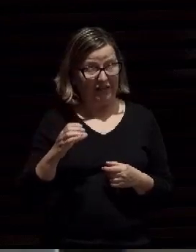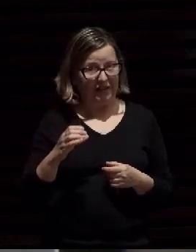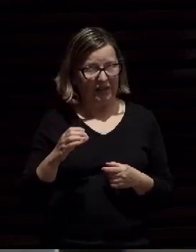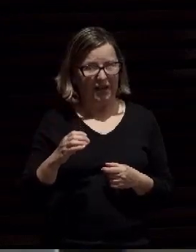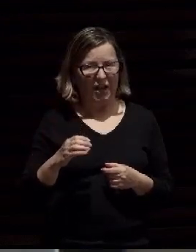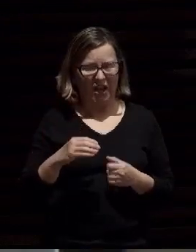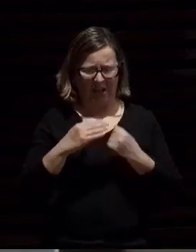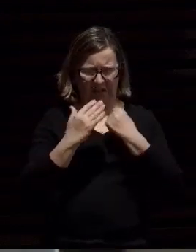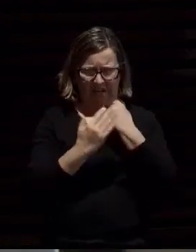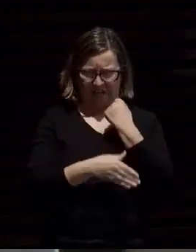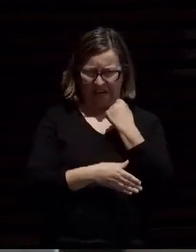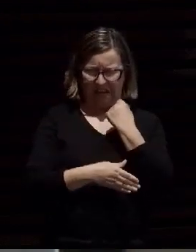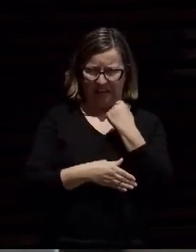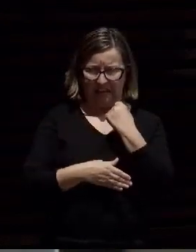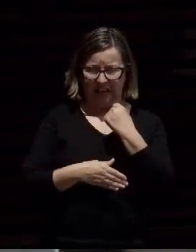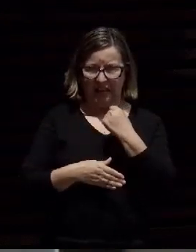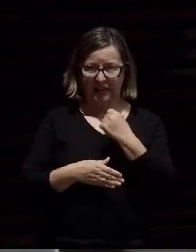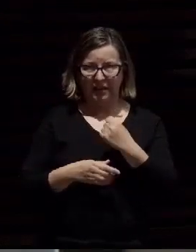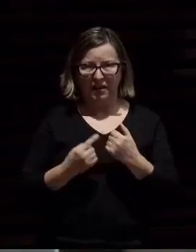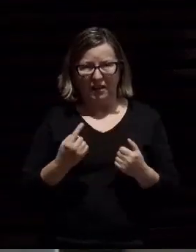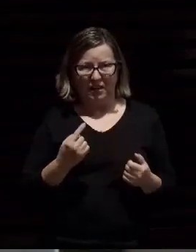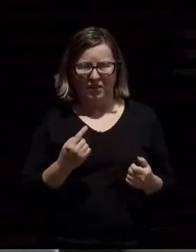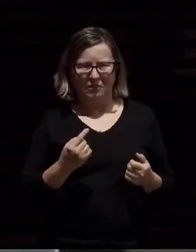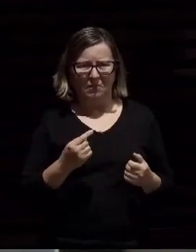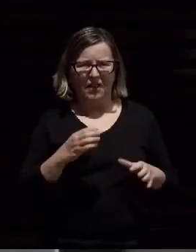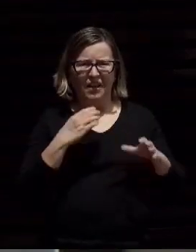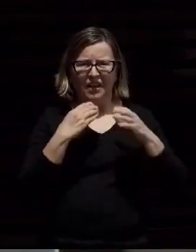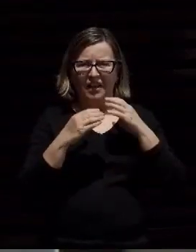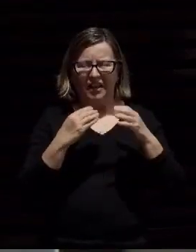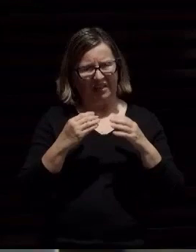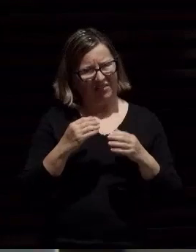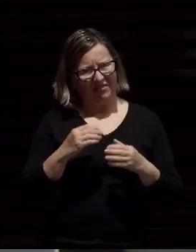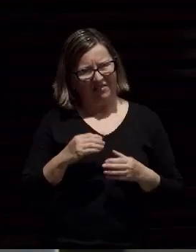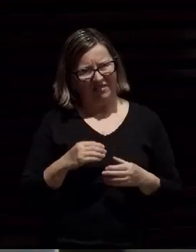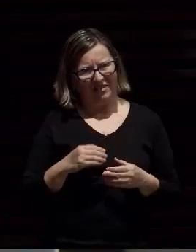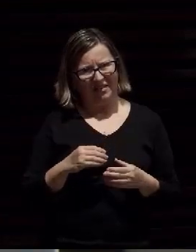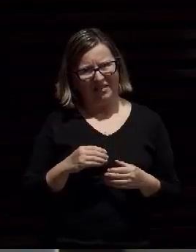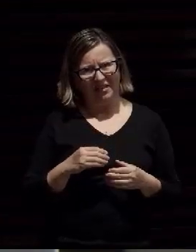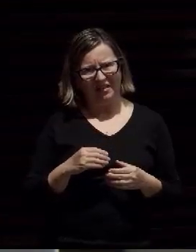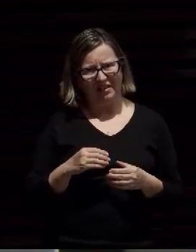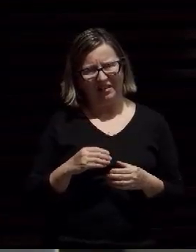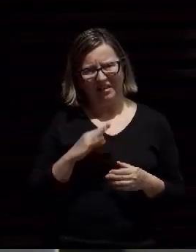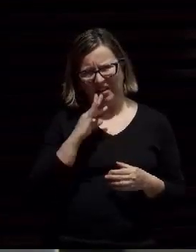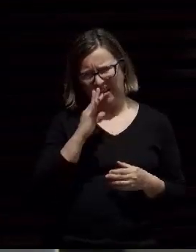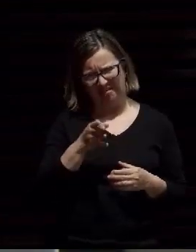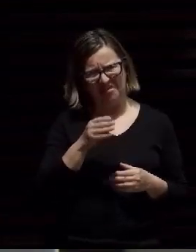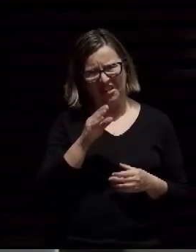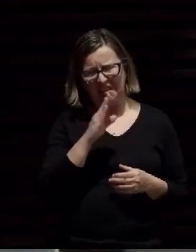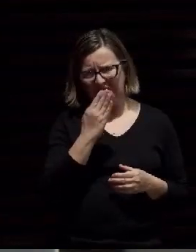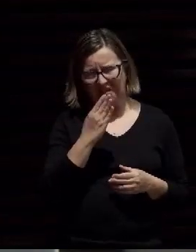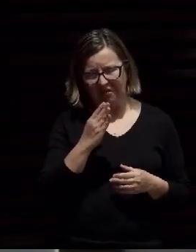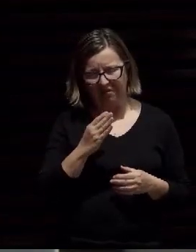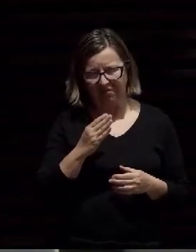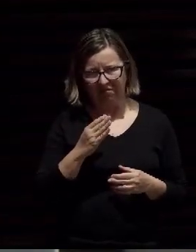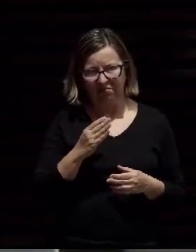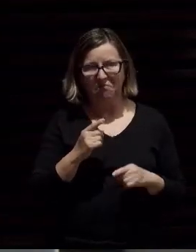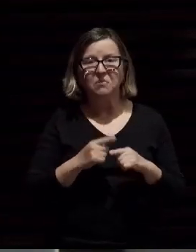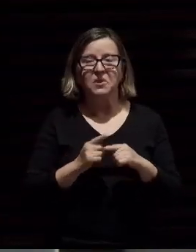é a sigla enviesada do falso, é que o mundo não tem